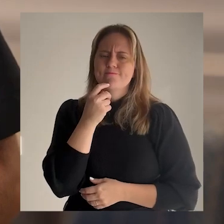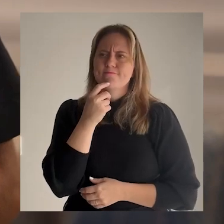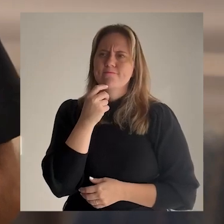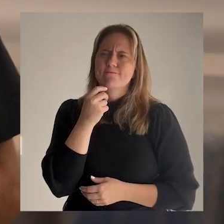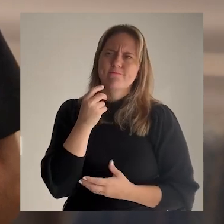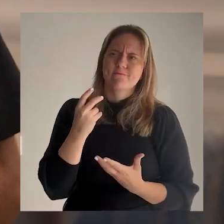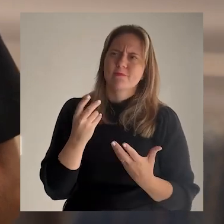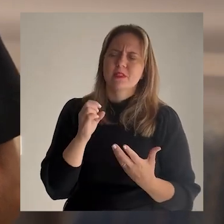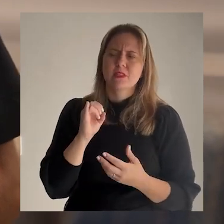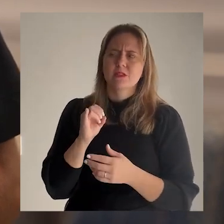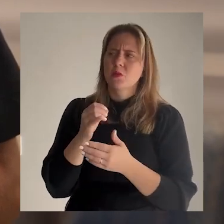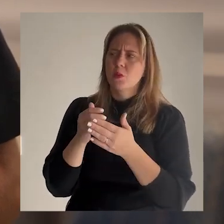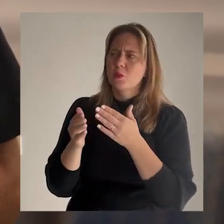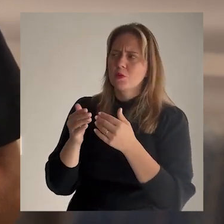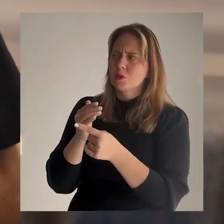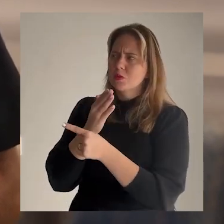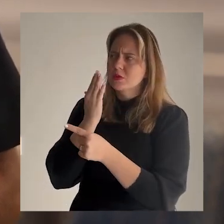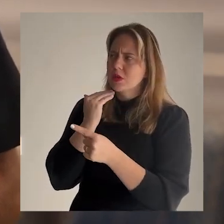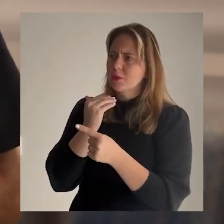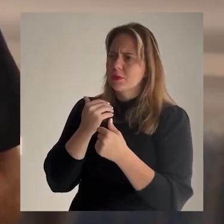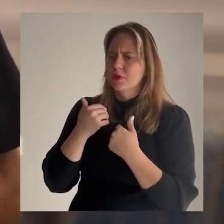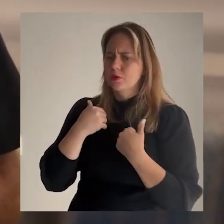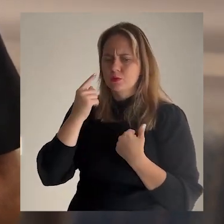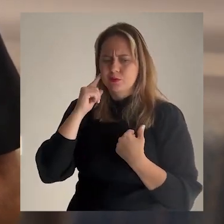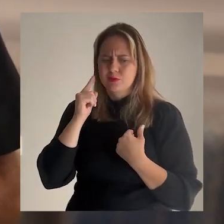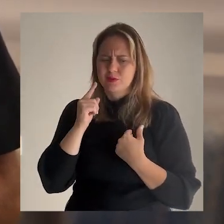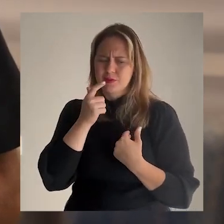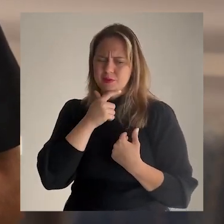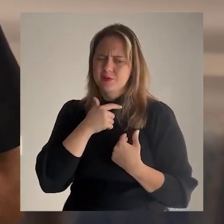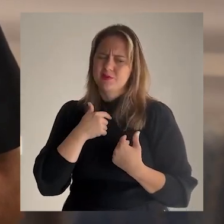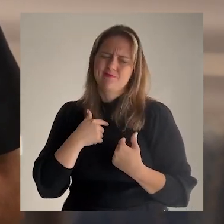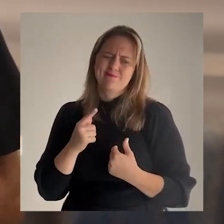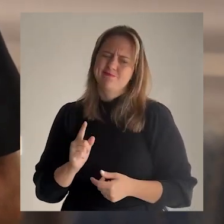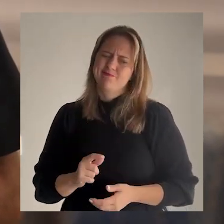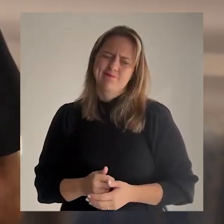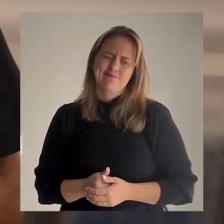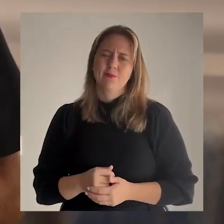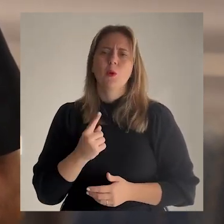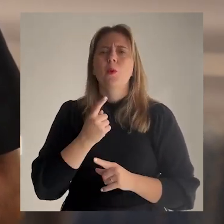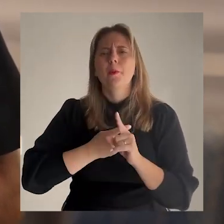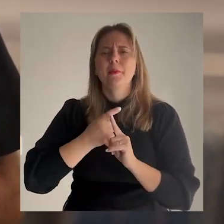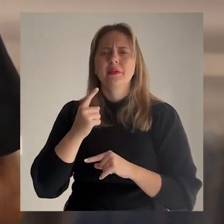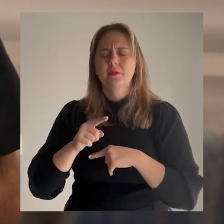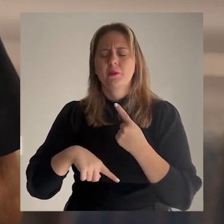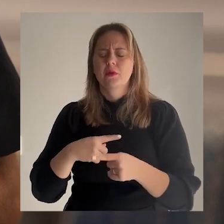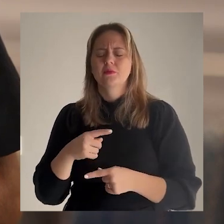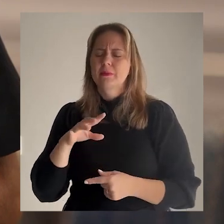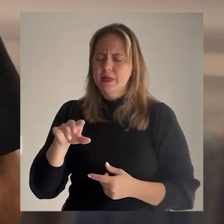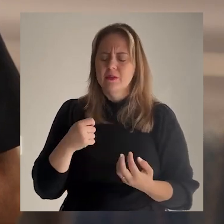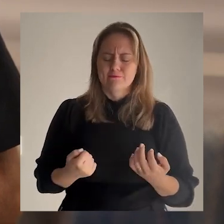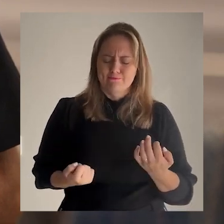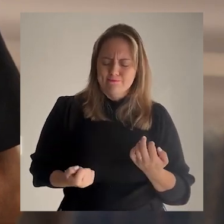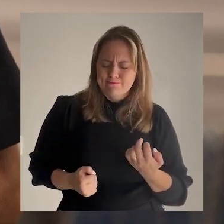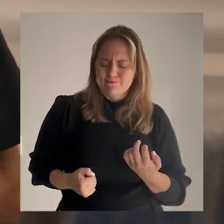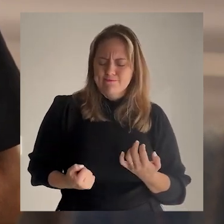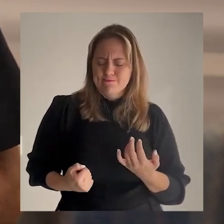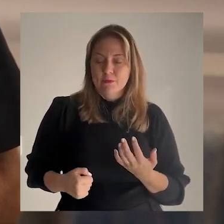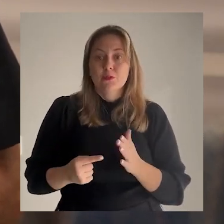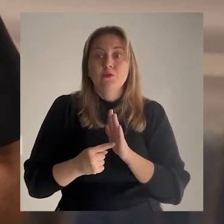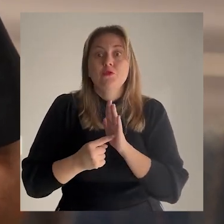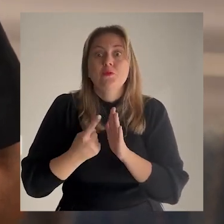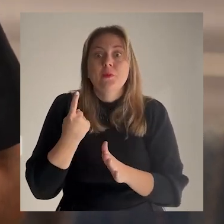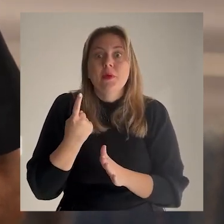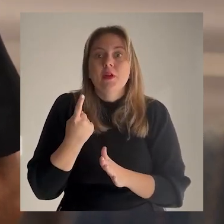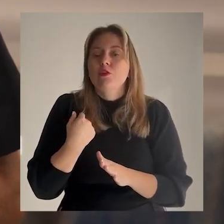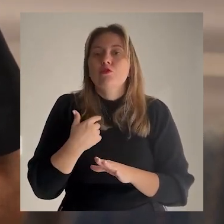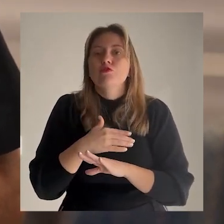Se qualquer um sabe fazer isso, eu não sei fazer, quer dizer que não é pra mim, assim. E durou um mês e daí eu peguei a guitarra de novo e de primeira